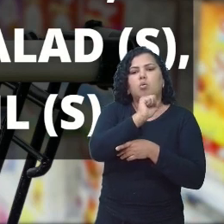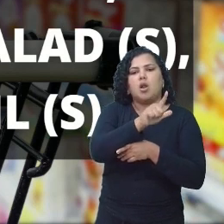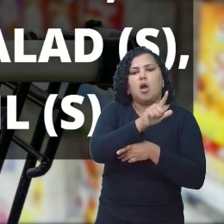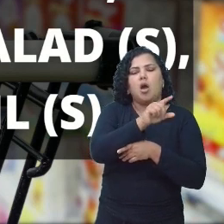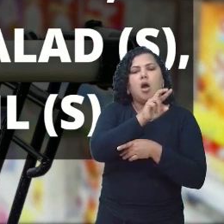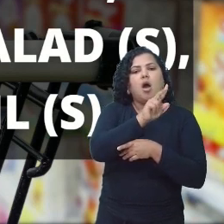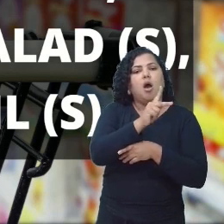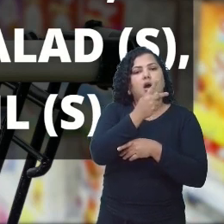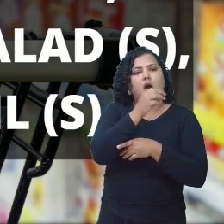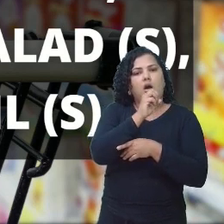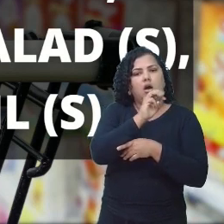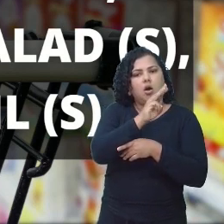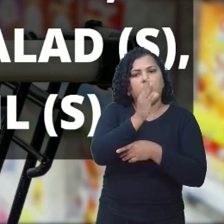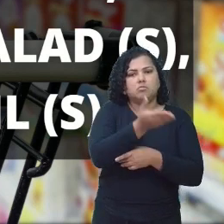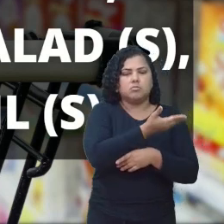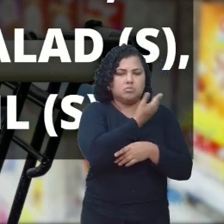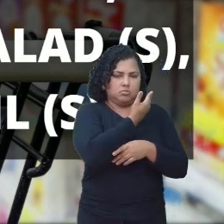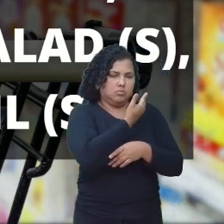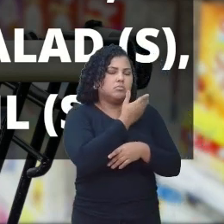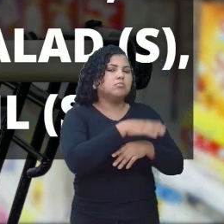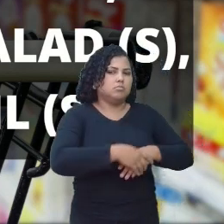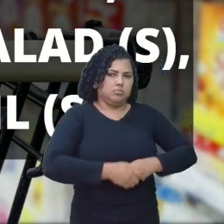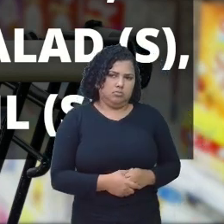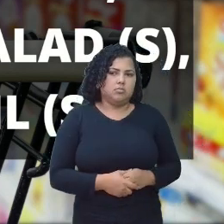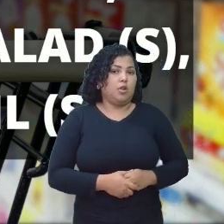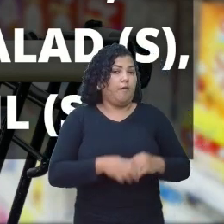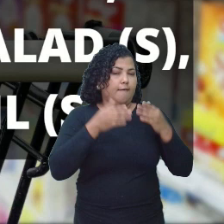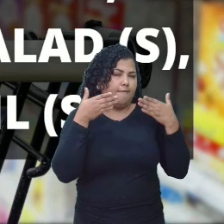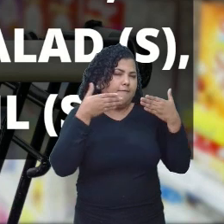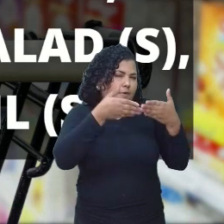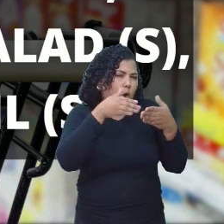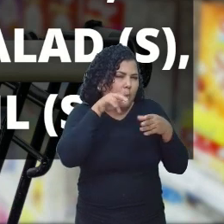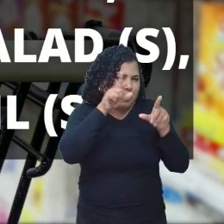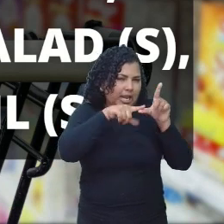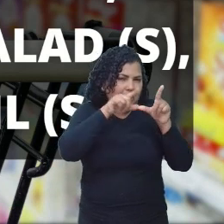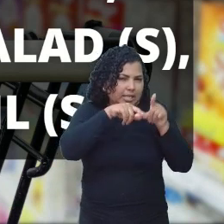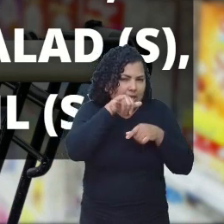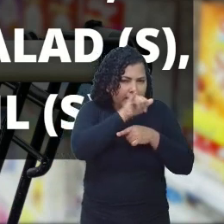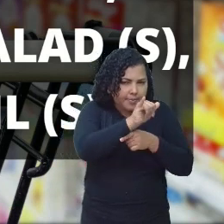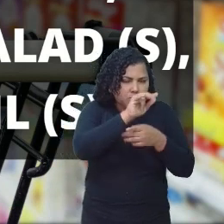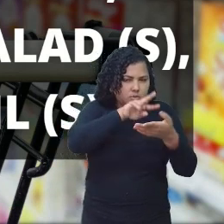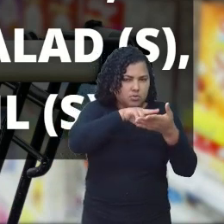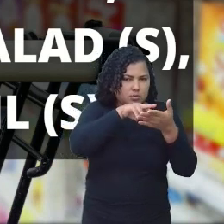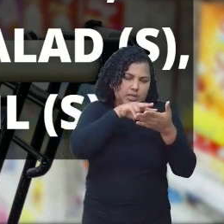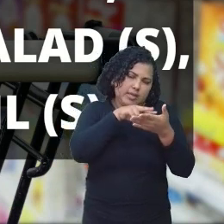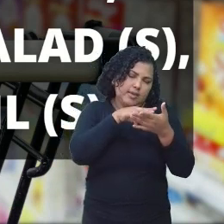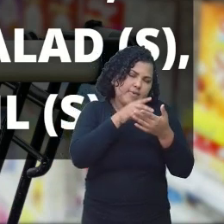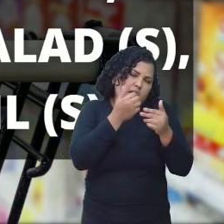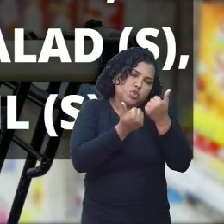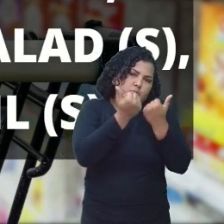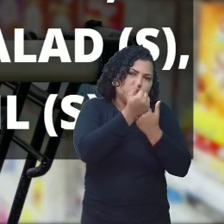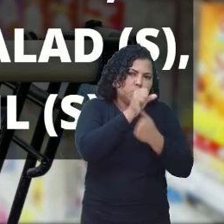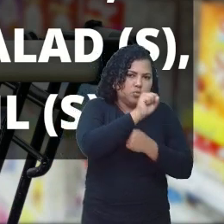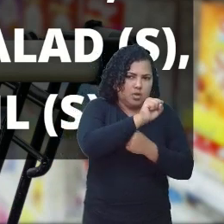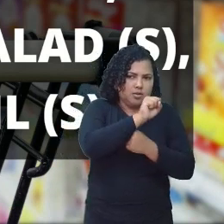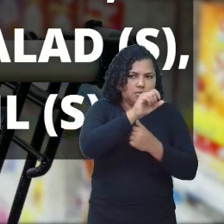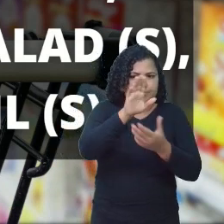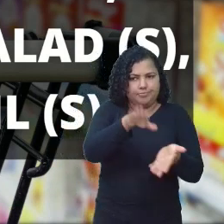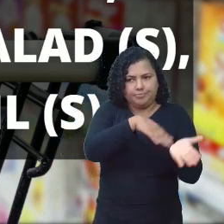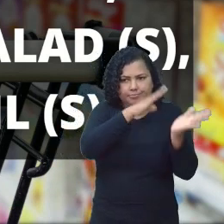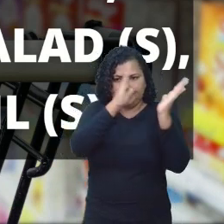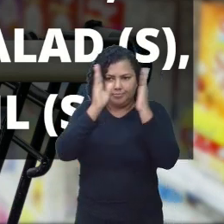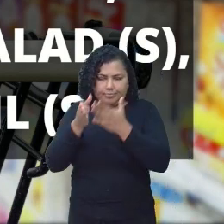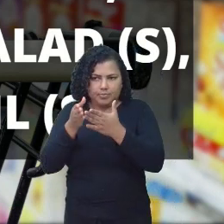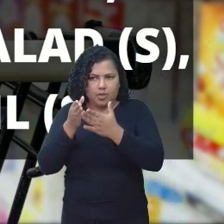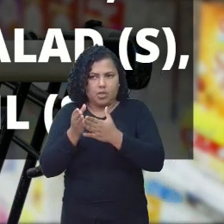ser how many. O Y, foco no Y, o Y vai ser o nosso S, tá? Quantos ou quantas, how many por causa do Y.